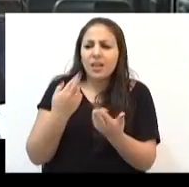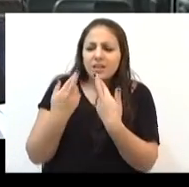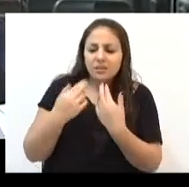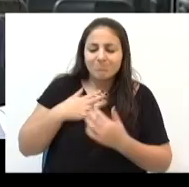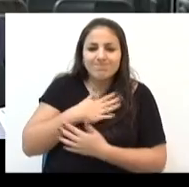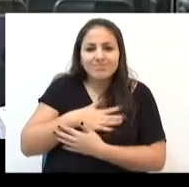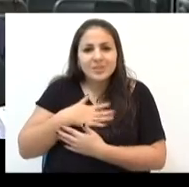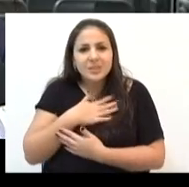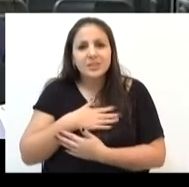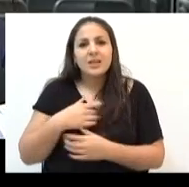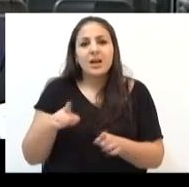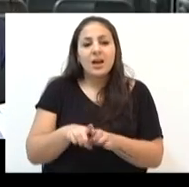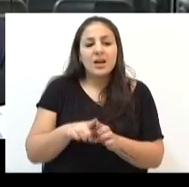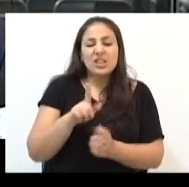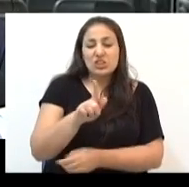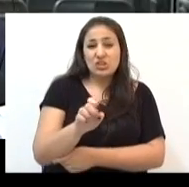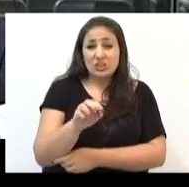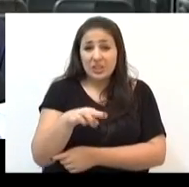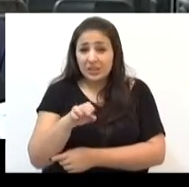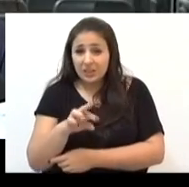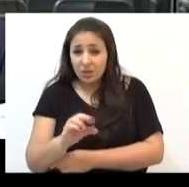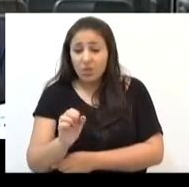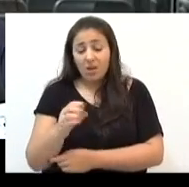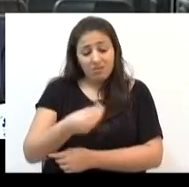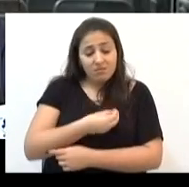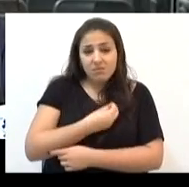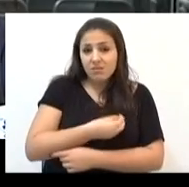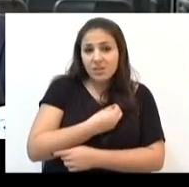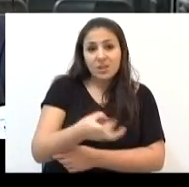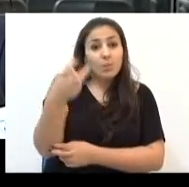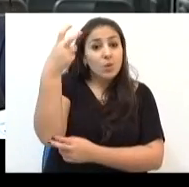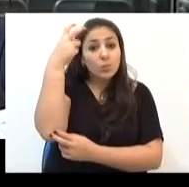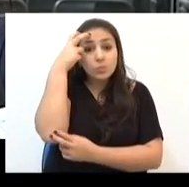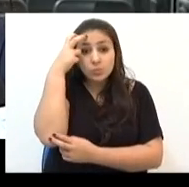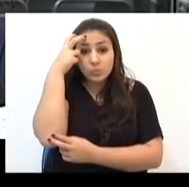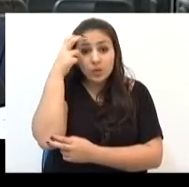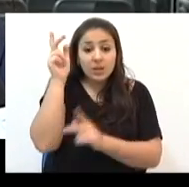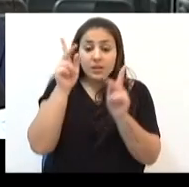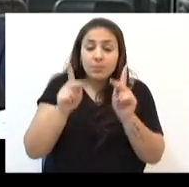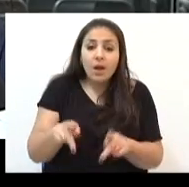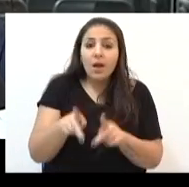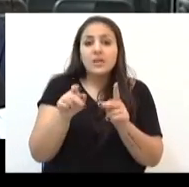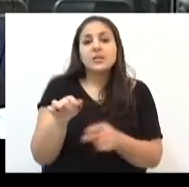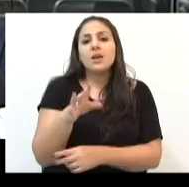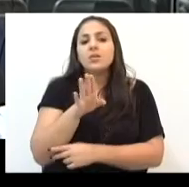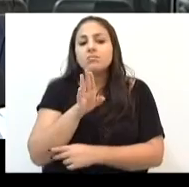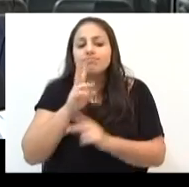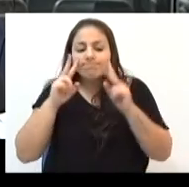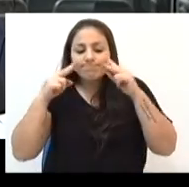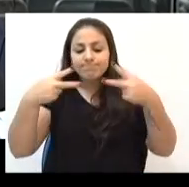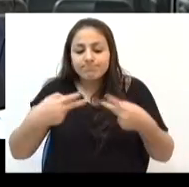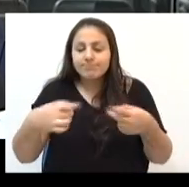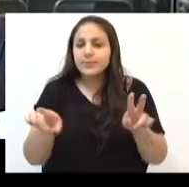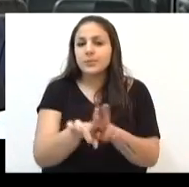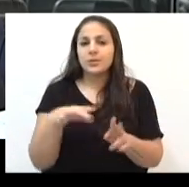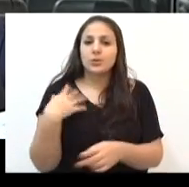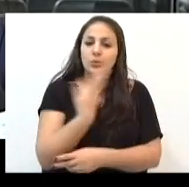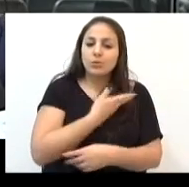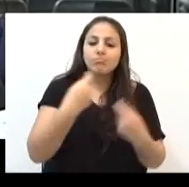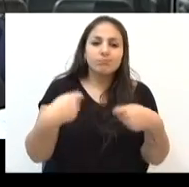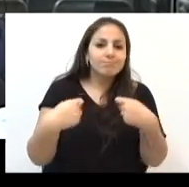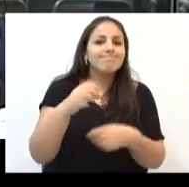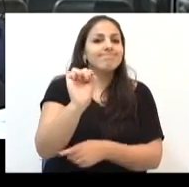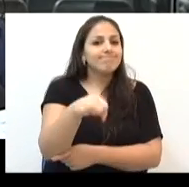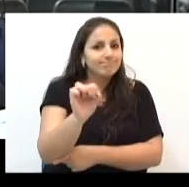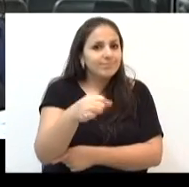trata de vidas, trata de preservação, né? Trata de uma cultura de paz, de reconhecimento. Então, nós precisamos